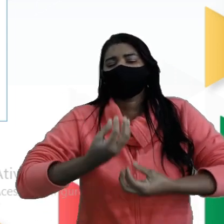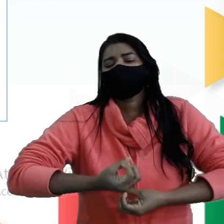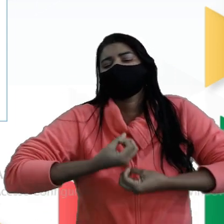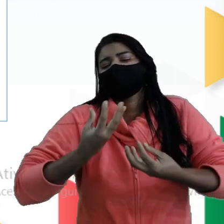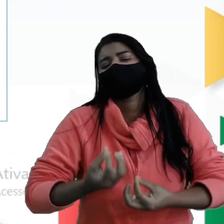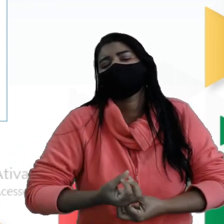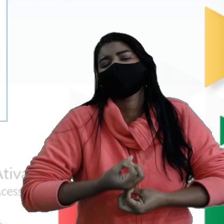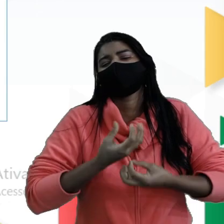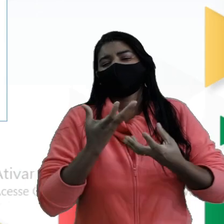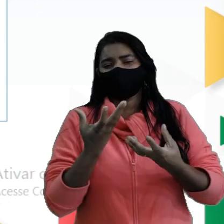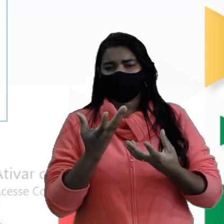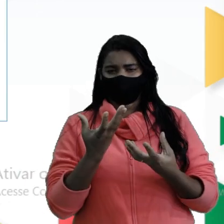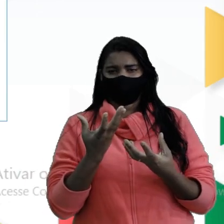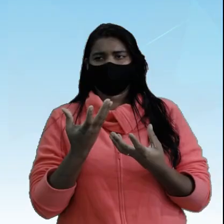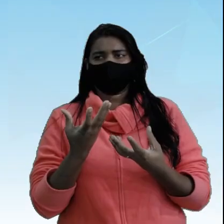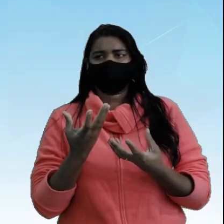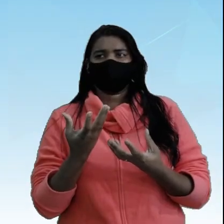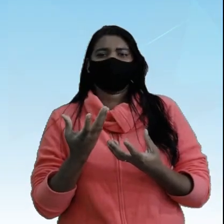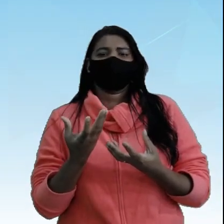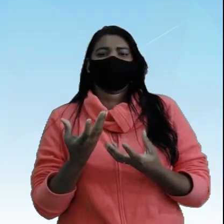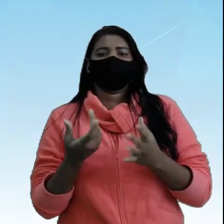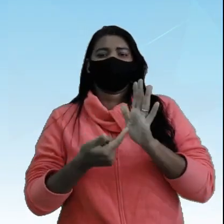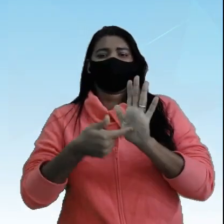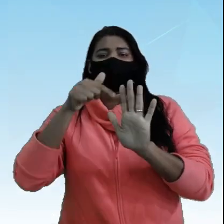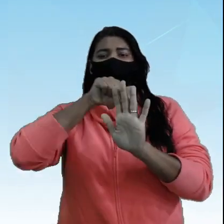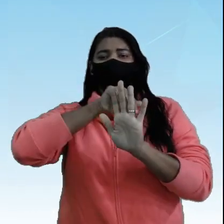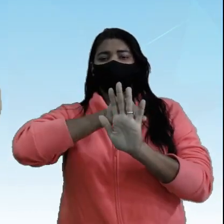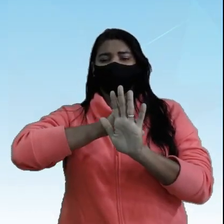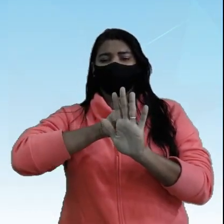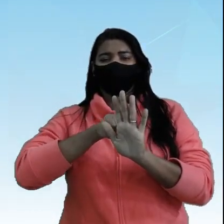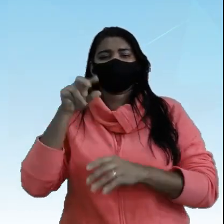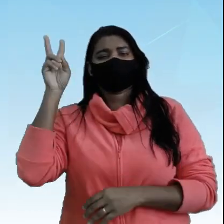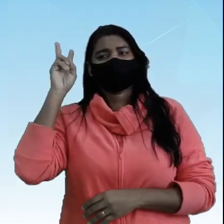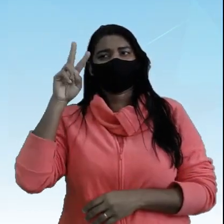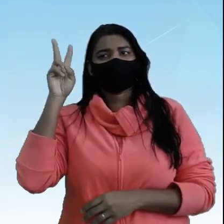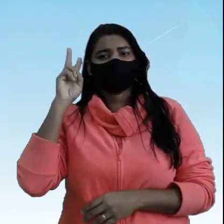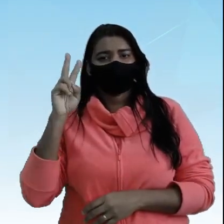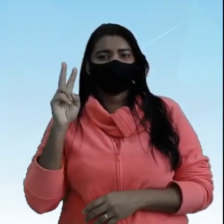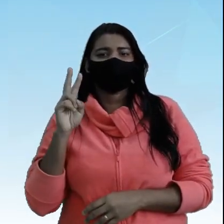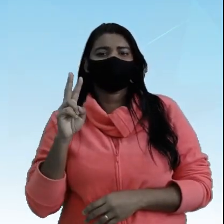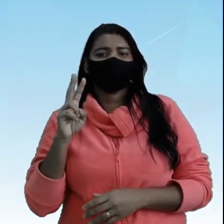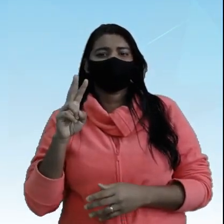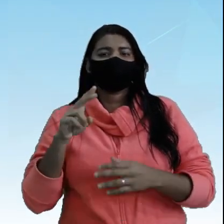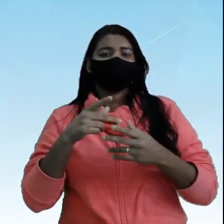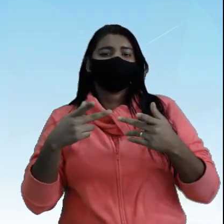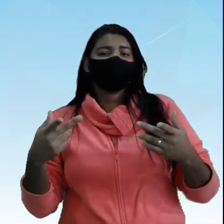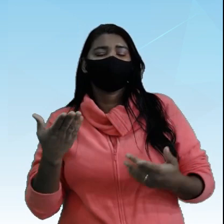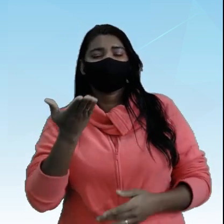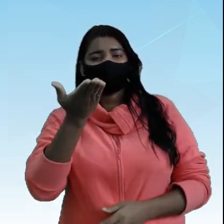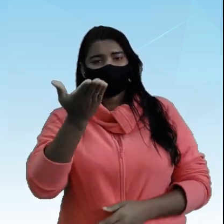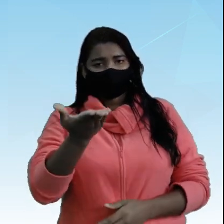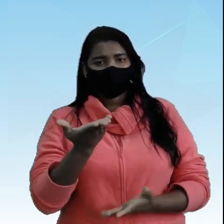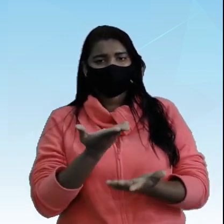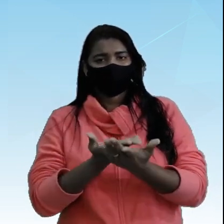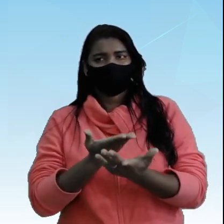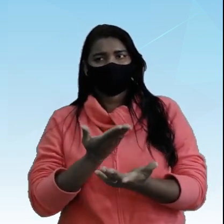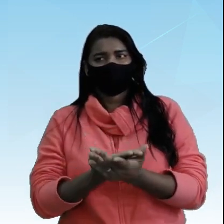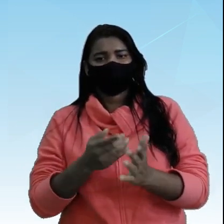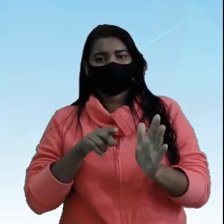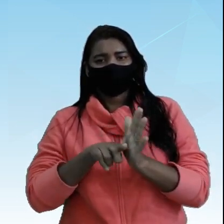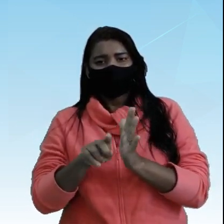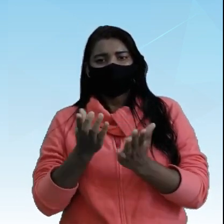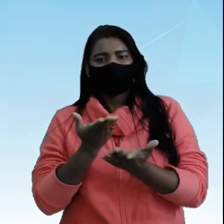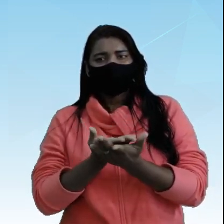é a ficção, a metáfora, lembrar as figuras de linguagem. Que tal você, estudante,